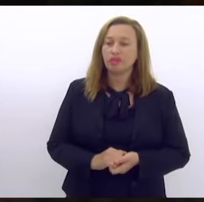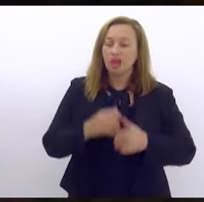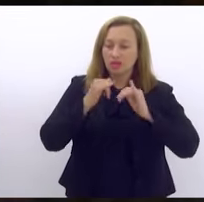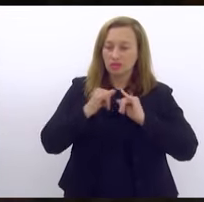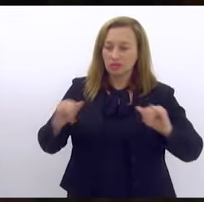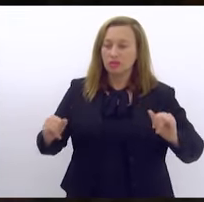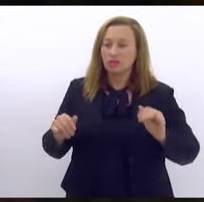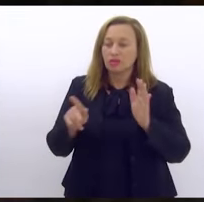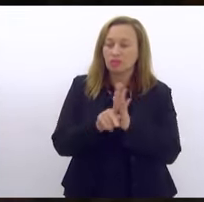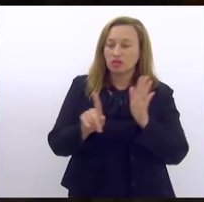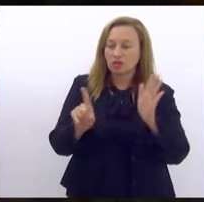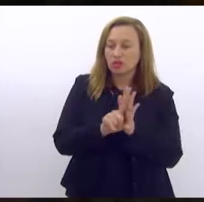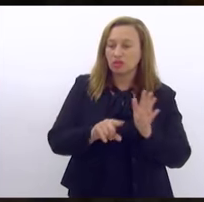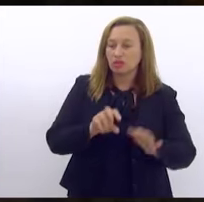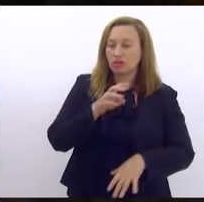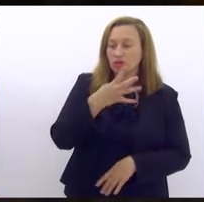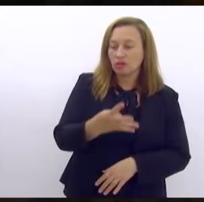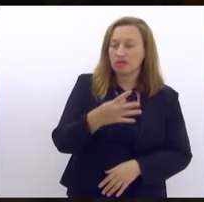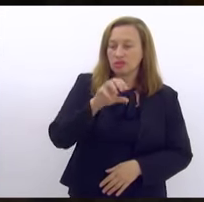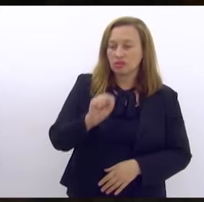Anuncio projeto de lei número